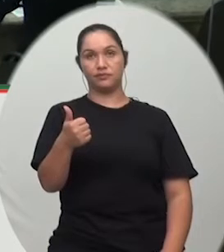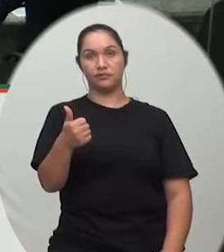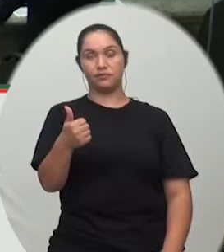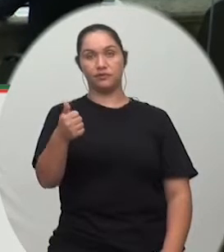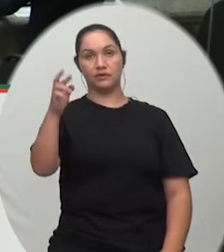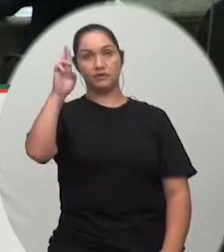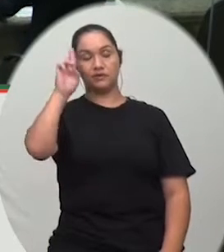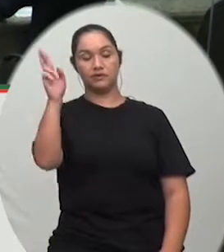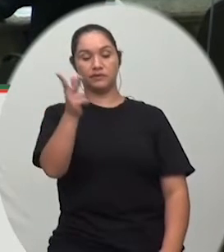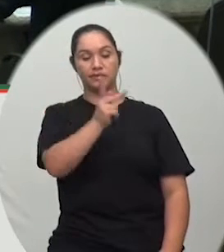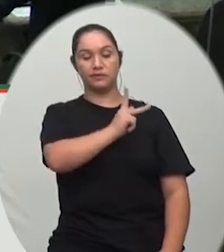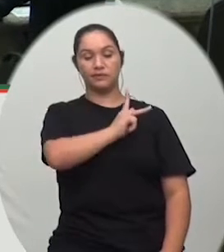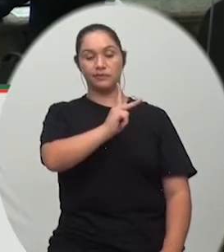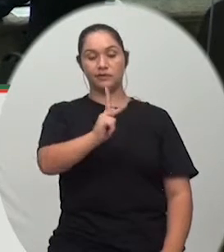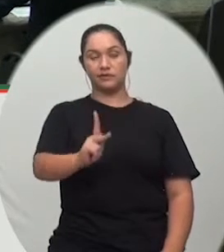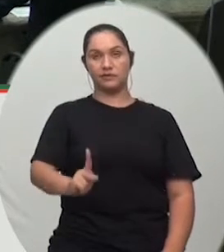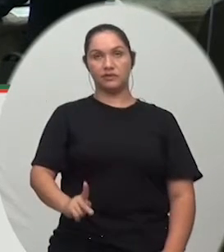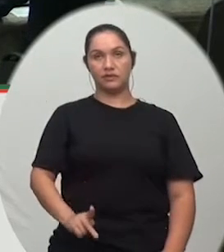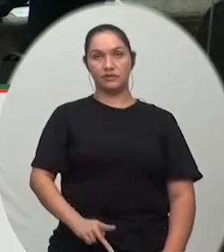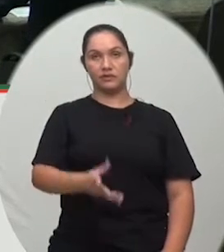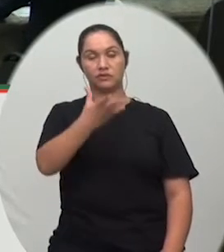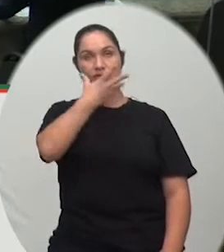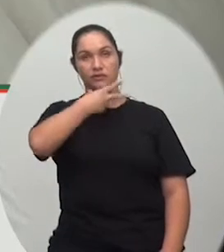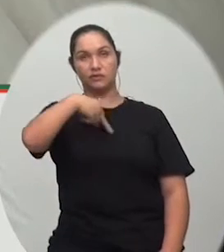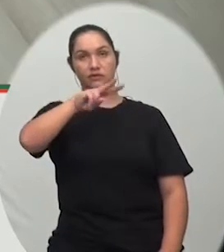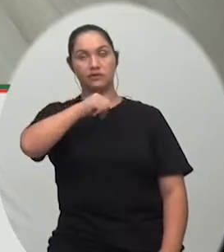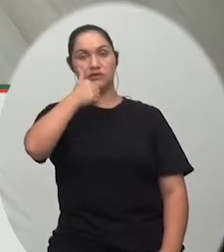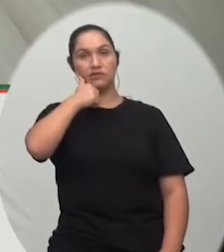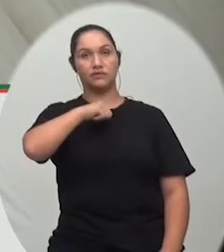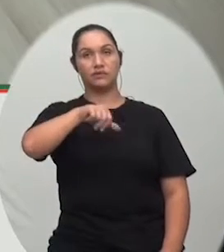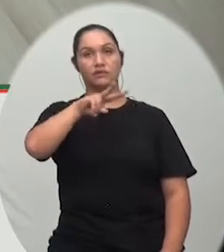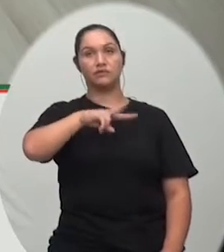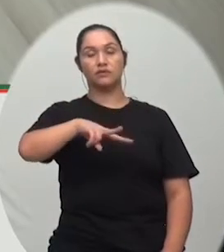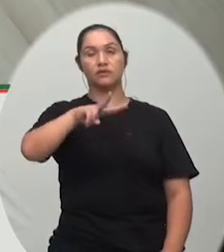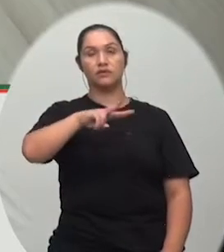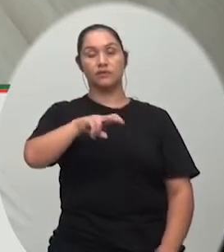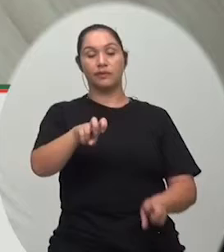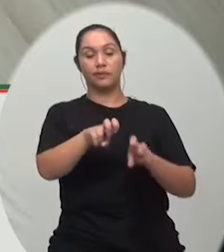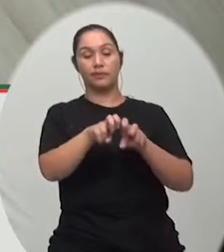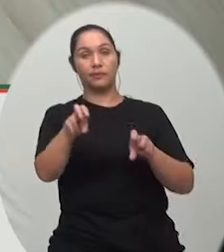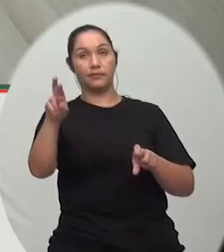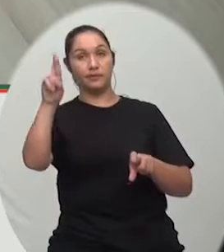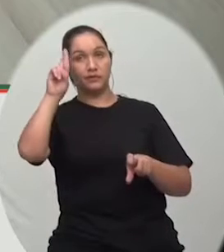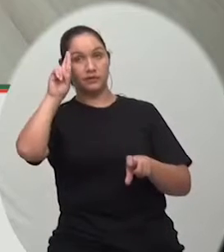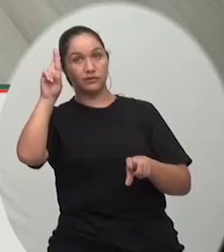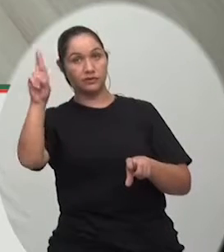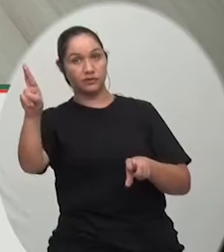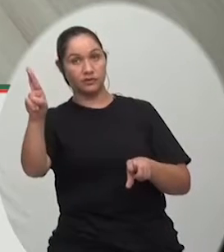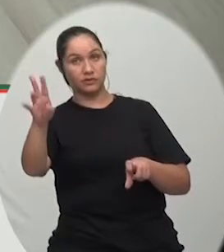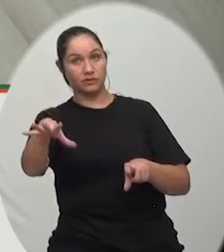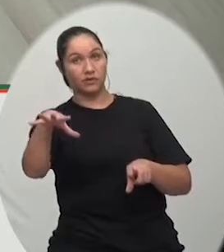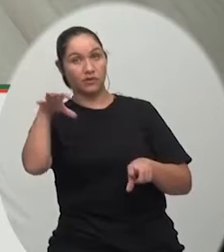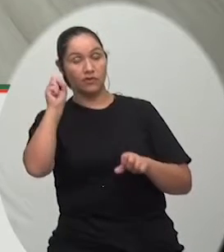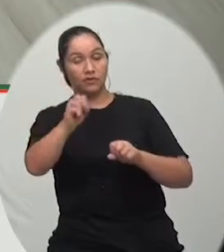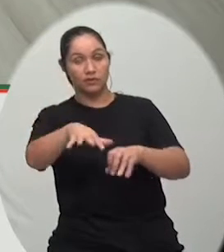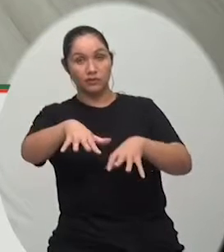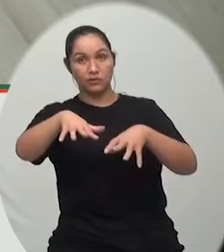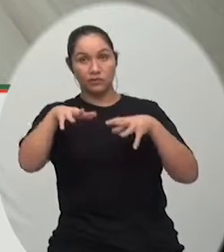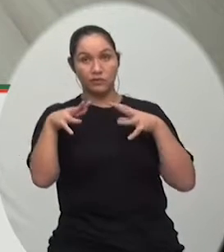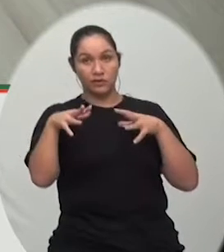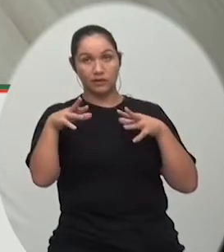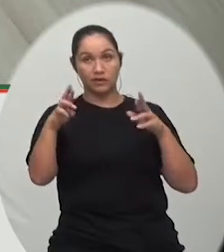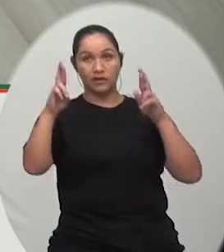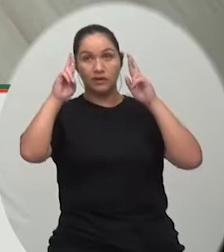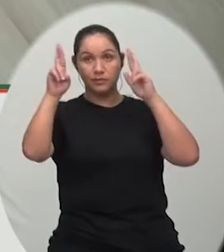Excelentíssimo senhor presidente, senhores vereadores, senhoras vereadoras, requer-se à mesa, ouvindo o plenário na forma regimental, o envio